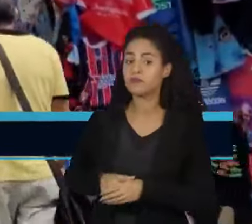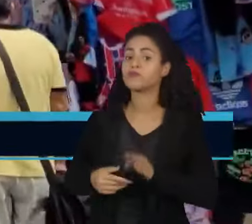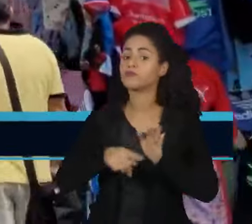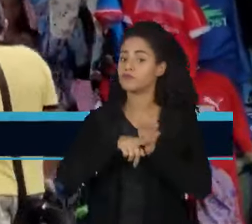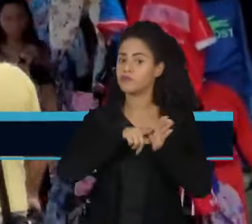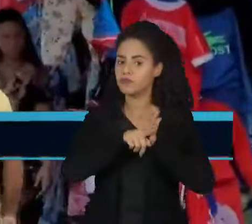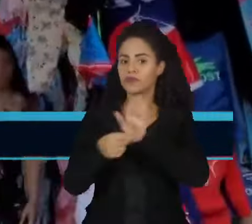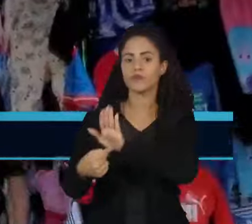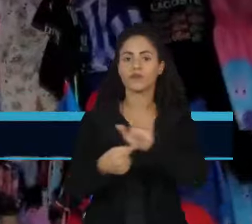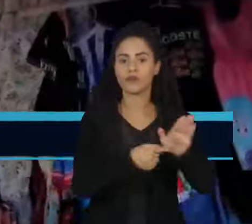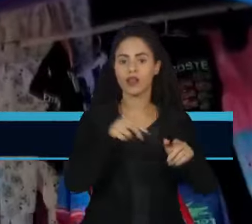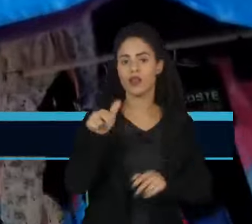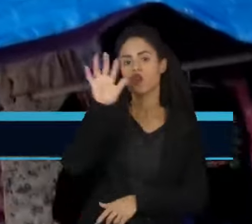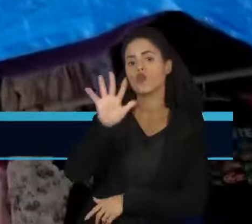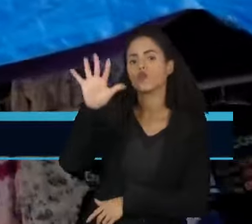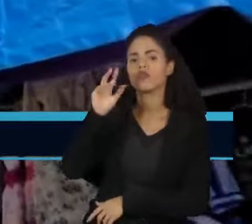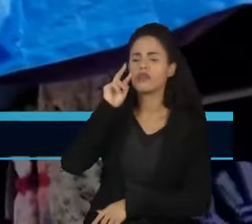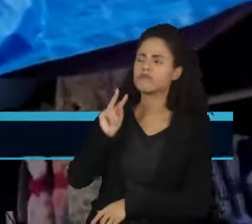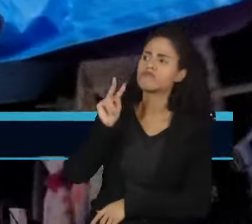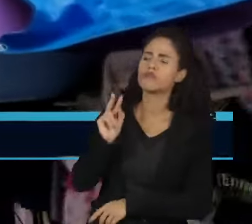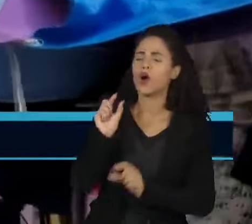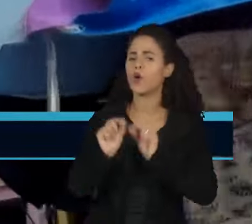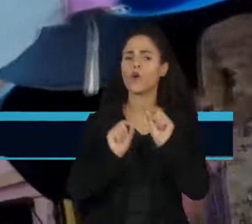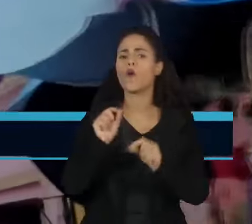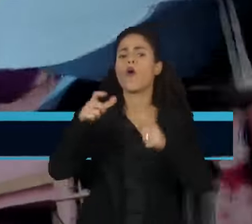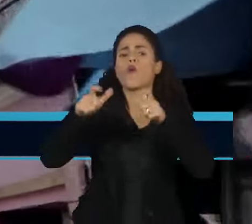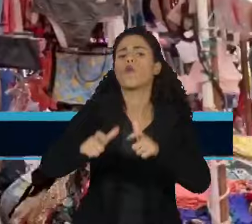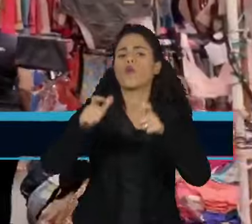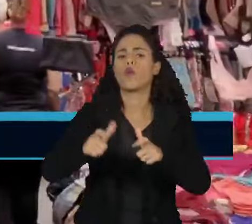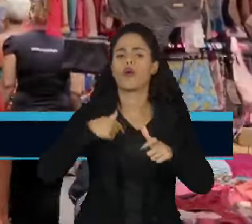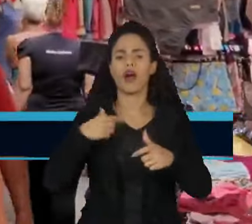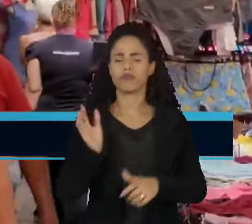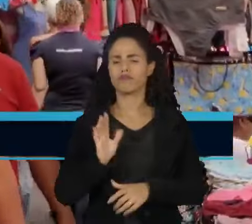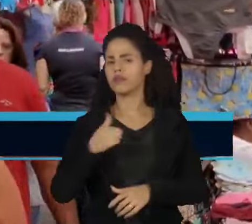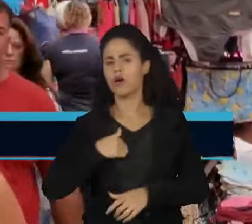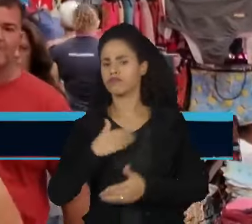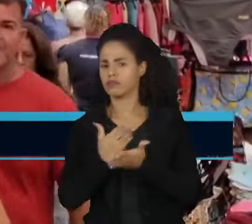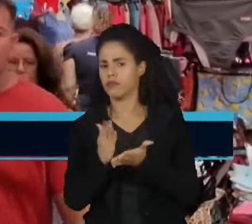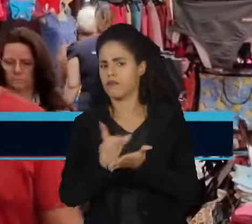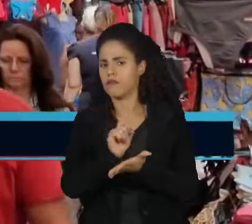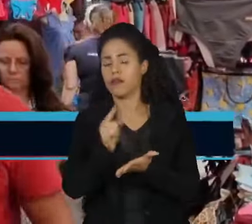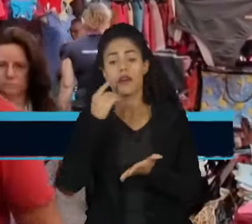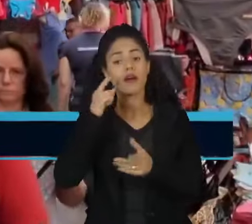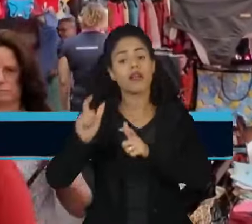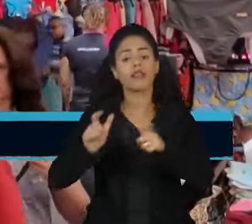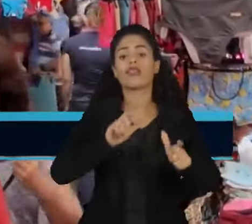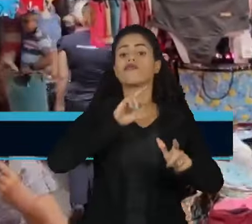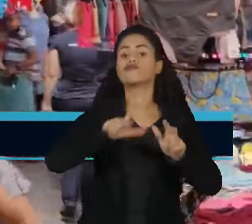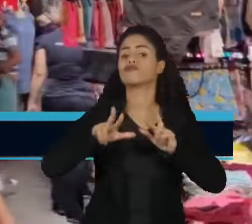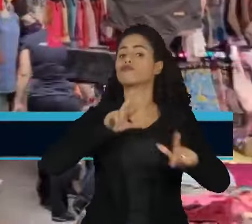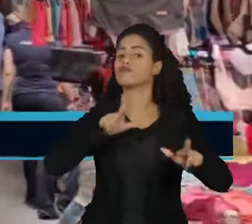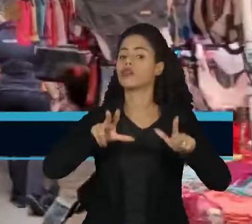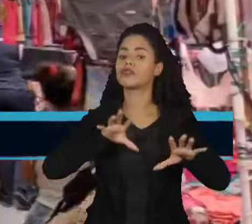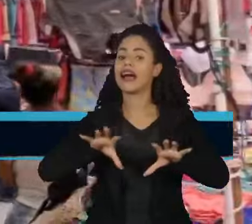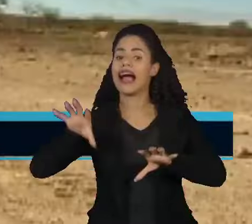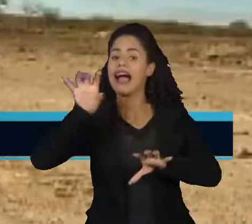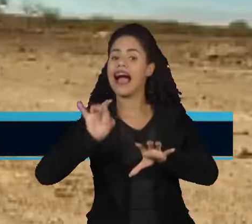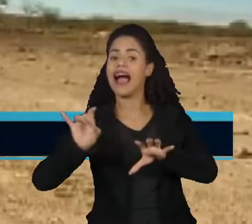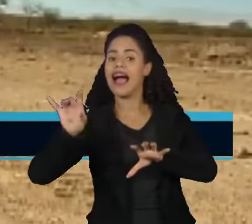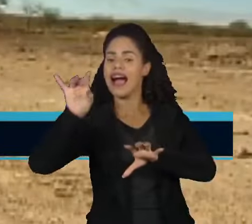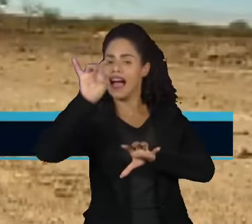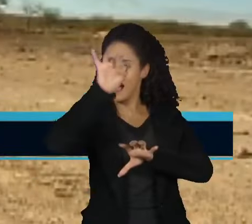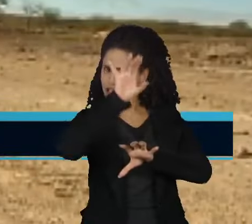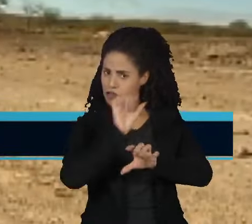que o Nordeste não deve ser visto como uma região homogênea. Há necessidades diferentes em cada estado